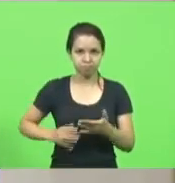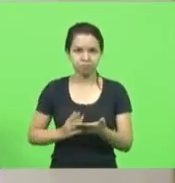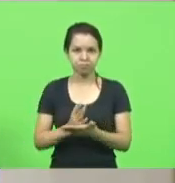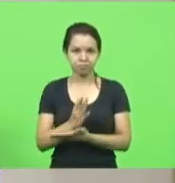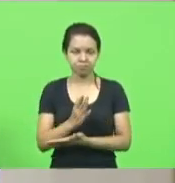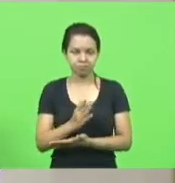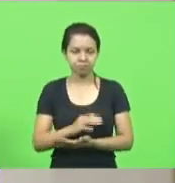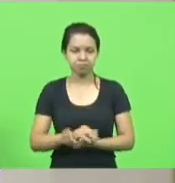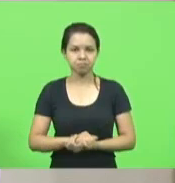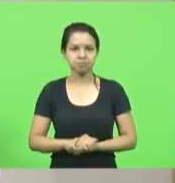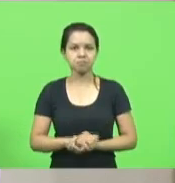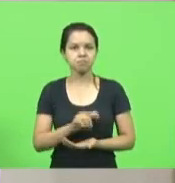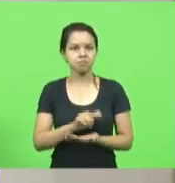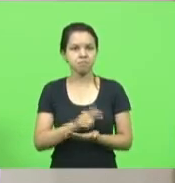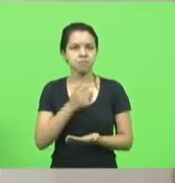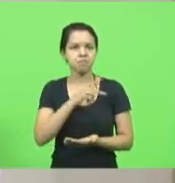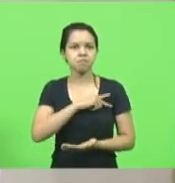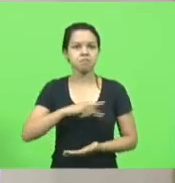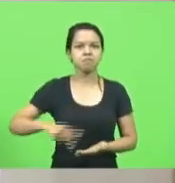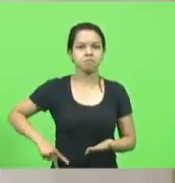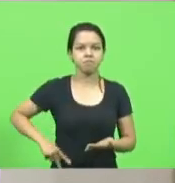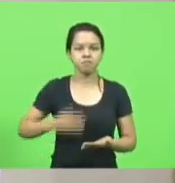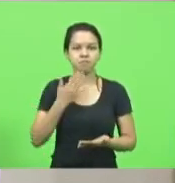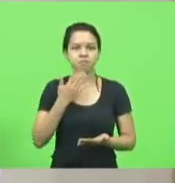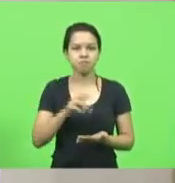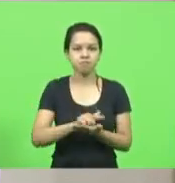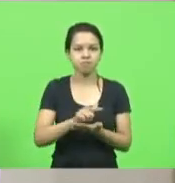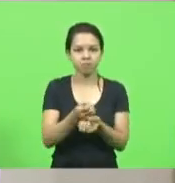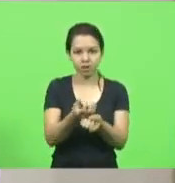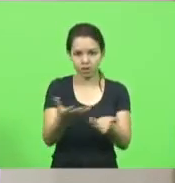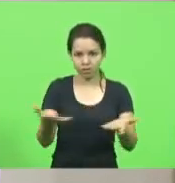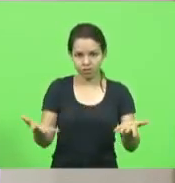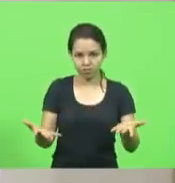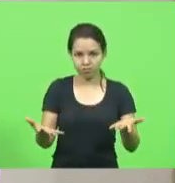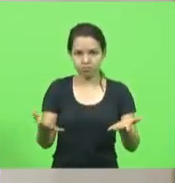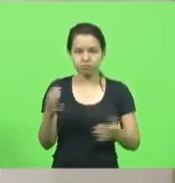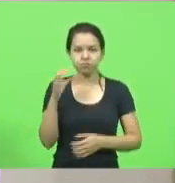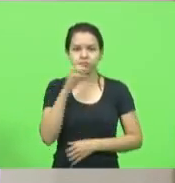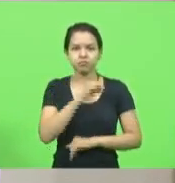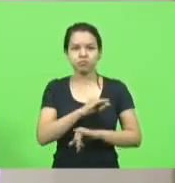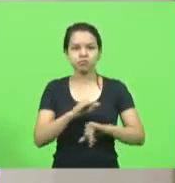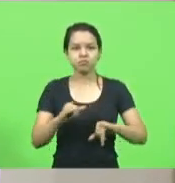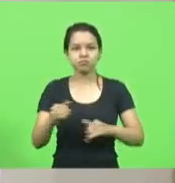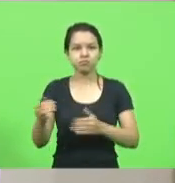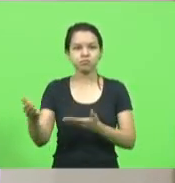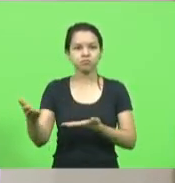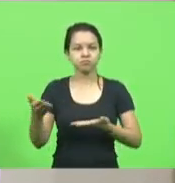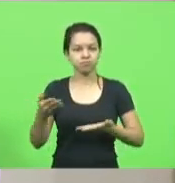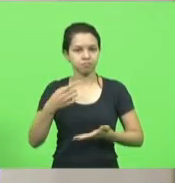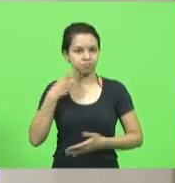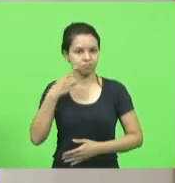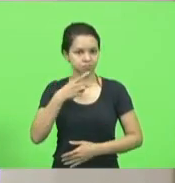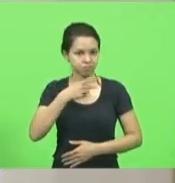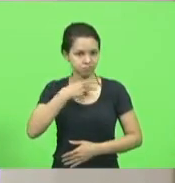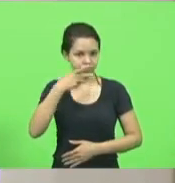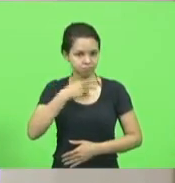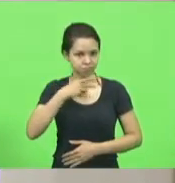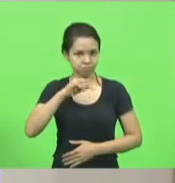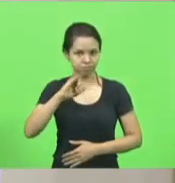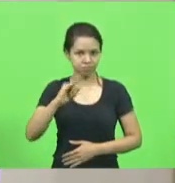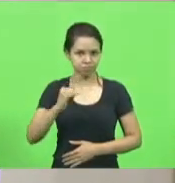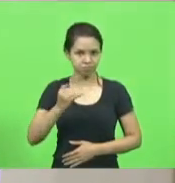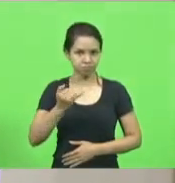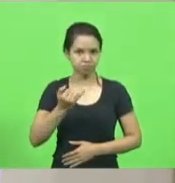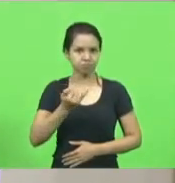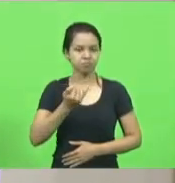Expediente, o senhor presidente solicitou que se procedesse à distribuição. Breves comunicações fizeram uso da palavra os senhores deputados Kennedy Nunes, Gessé Lopes e